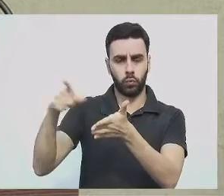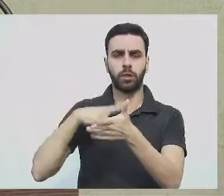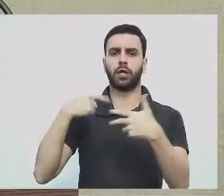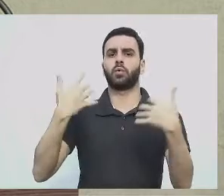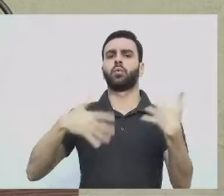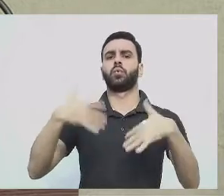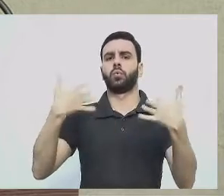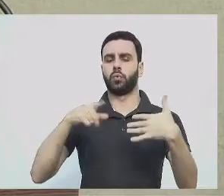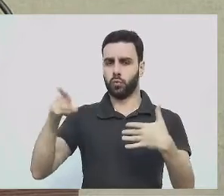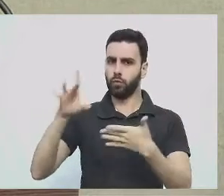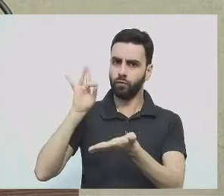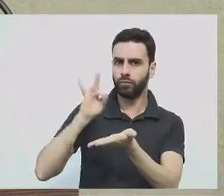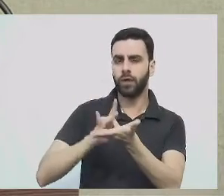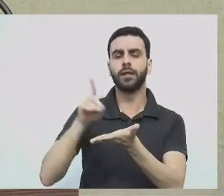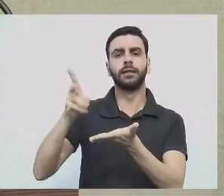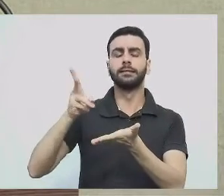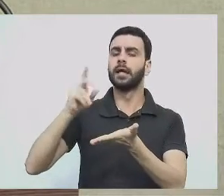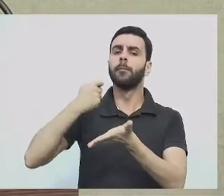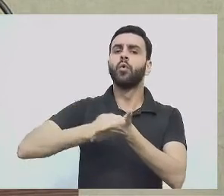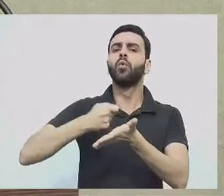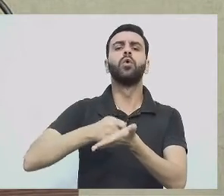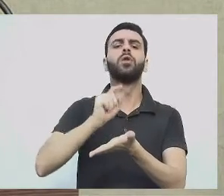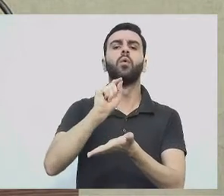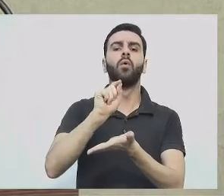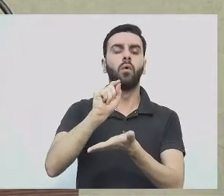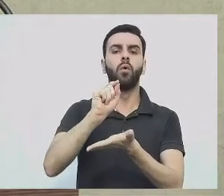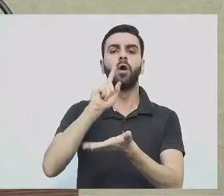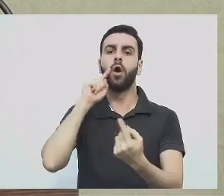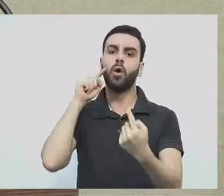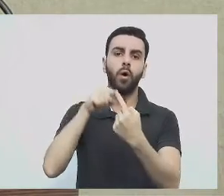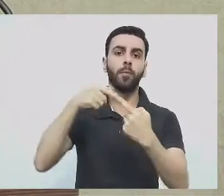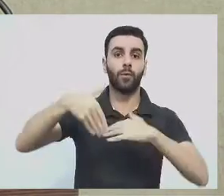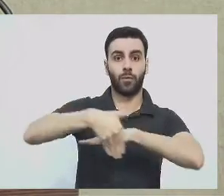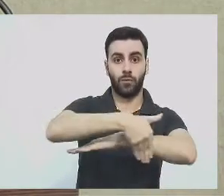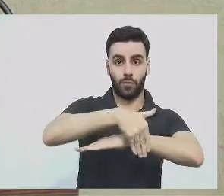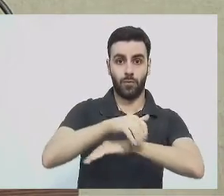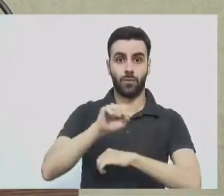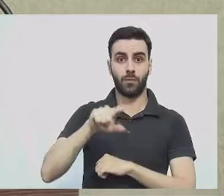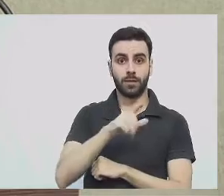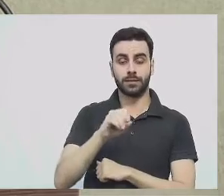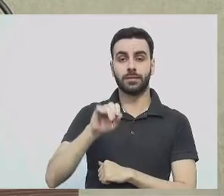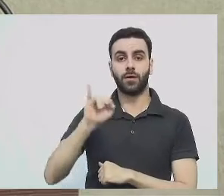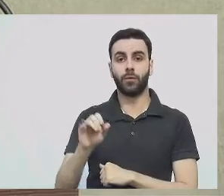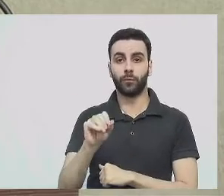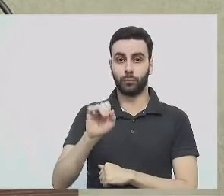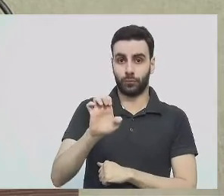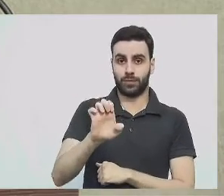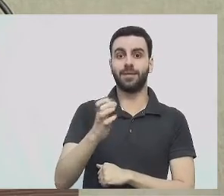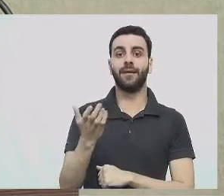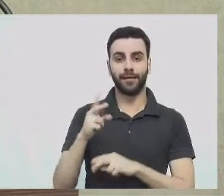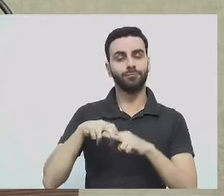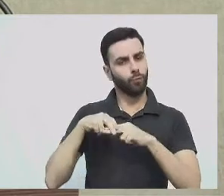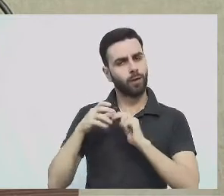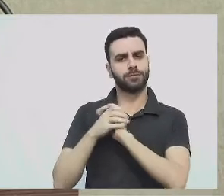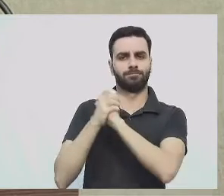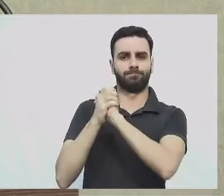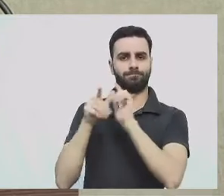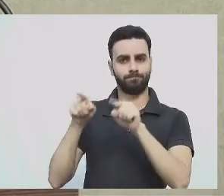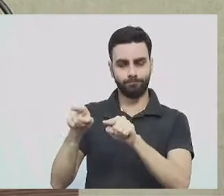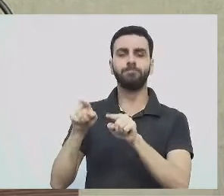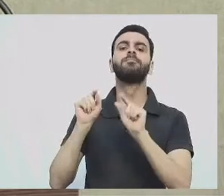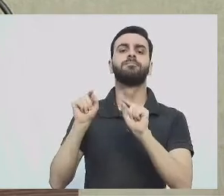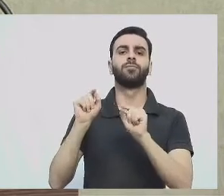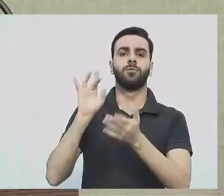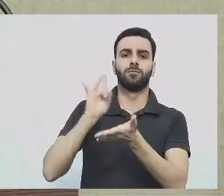pesada, o senhor está lutando, sempre lutou pela rua São José, então quero parabenizar o senhor e dizer que